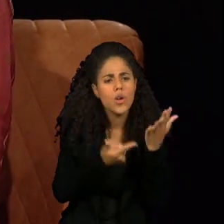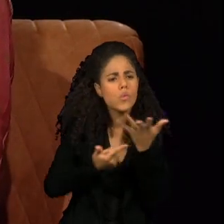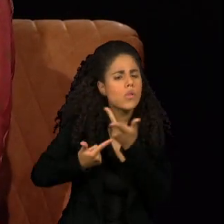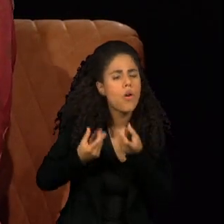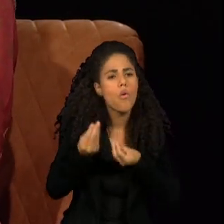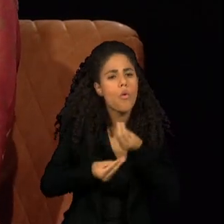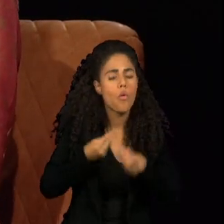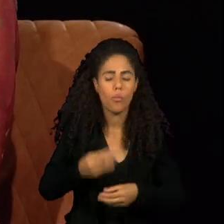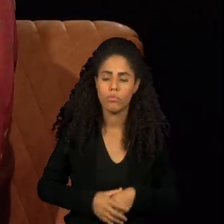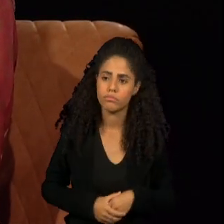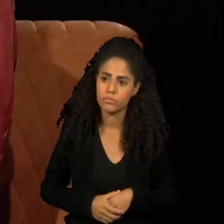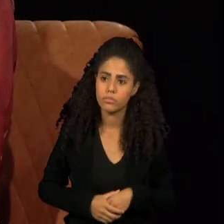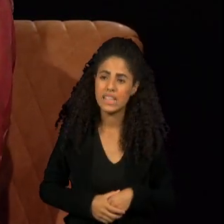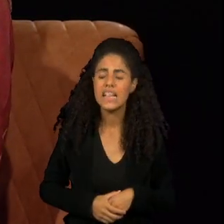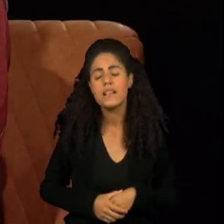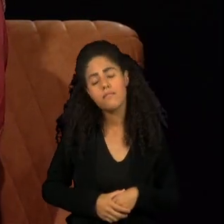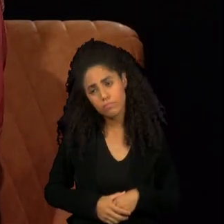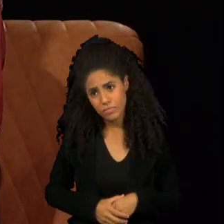muito